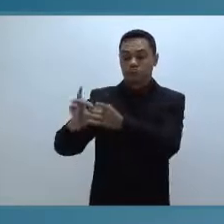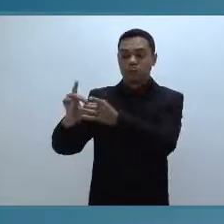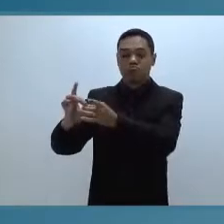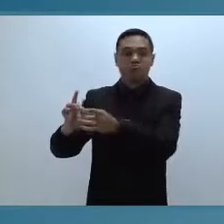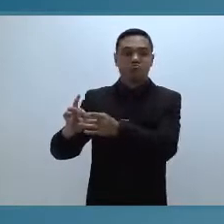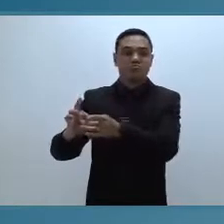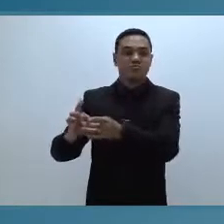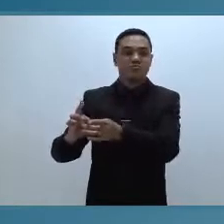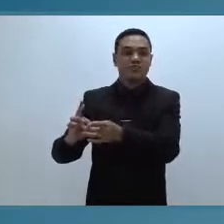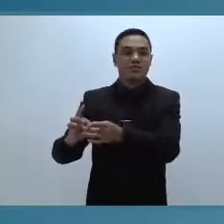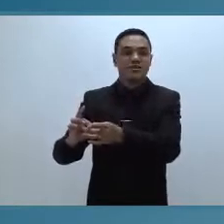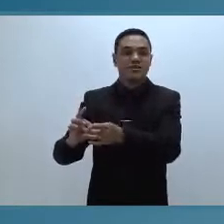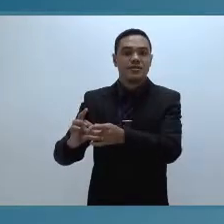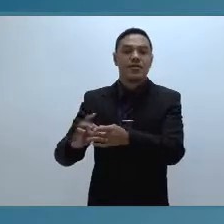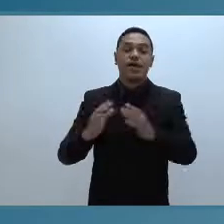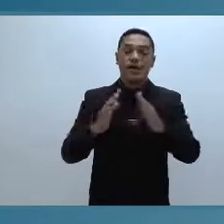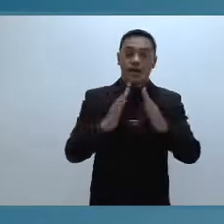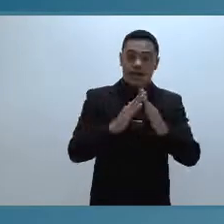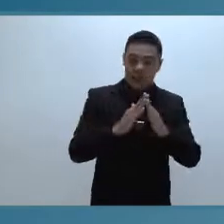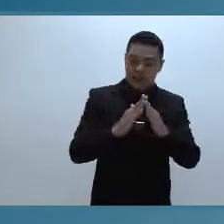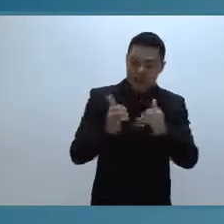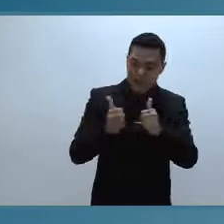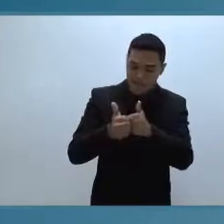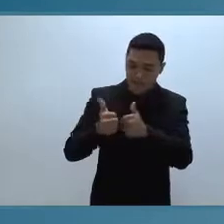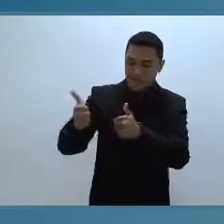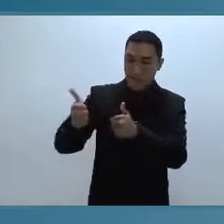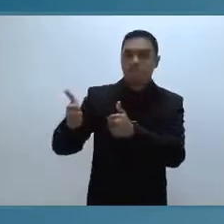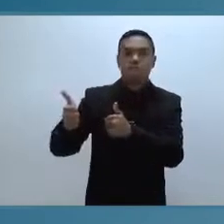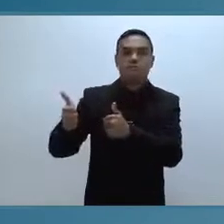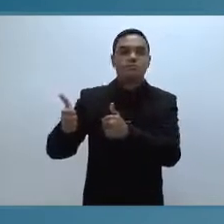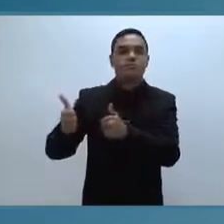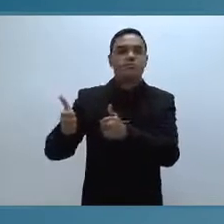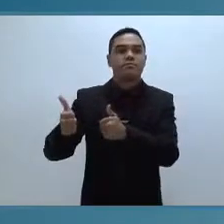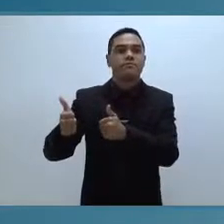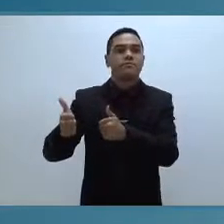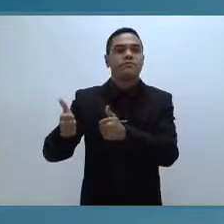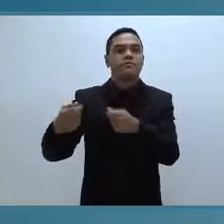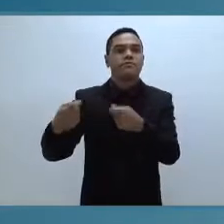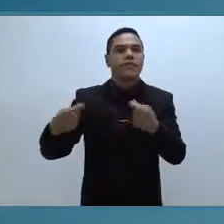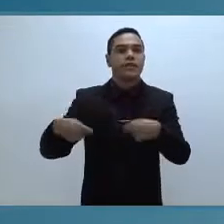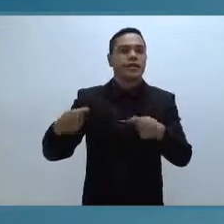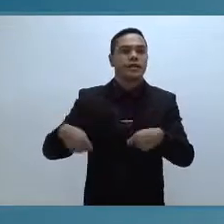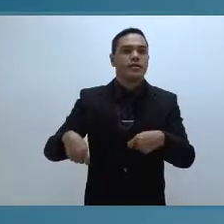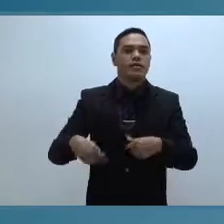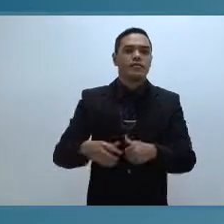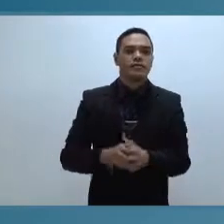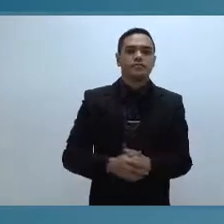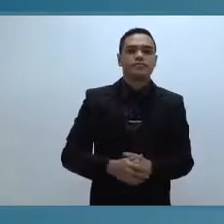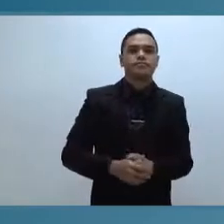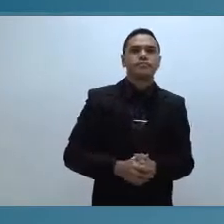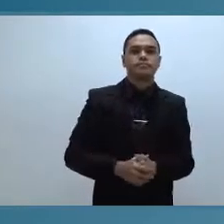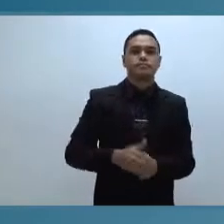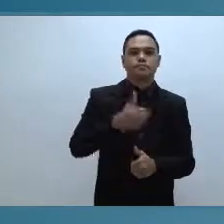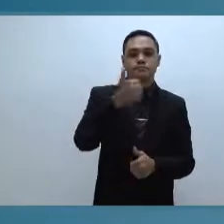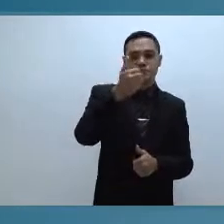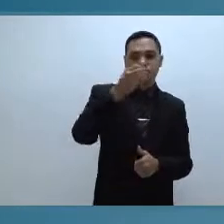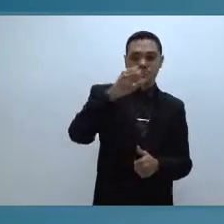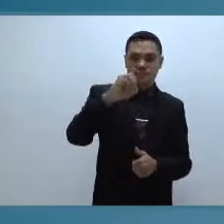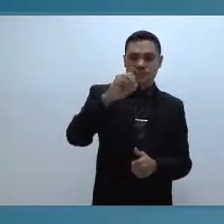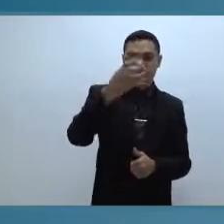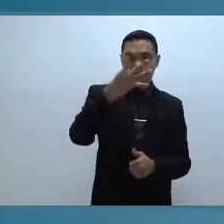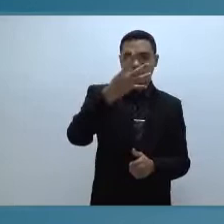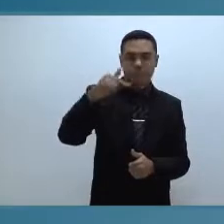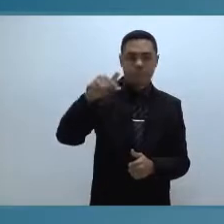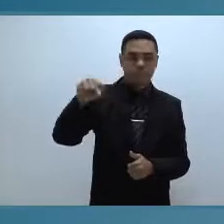localidade onde residem é frequente. Isso no acordo do S.547 e 37, julgado em 24 de